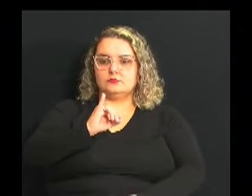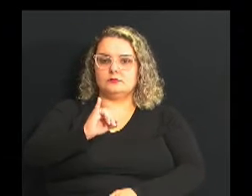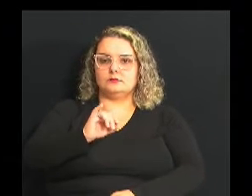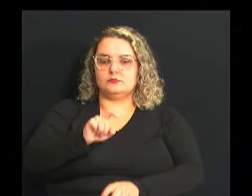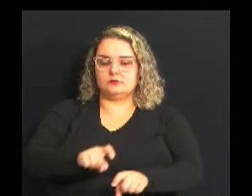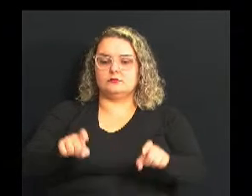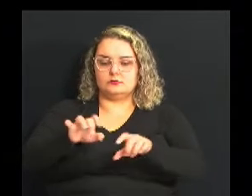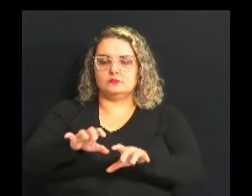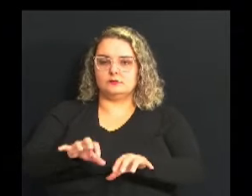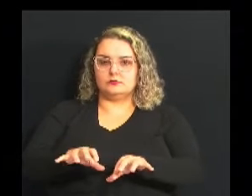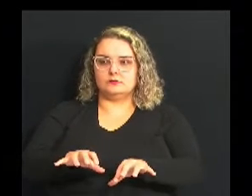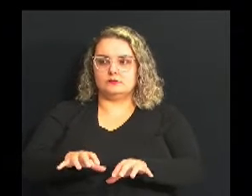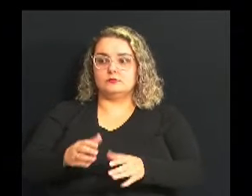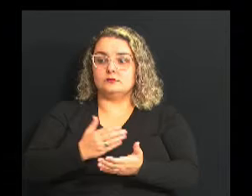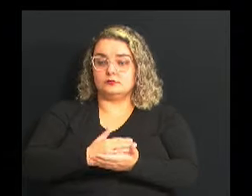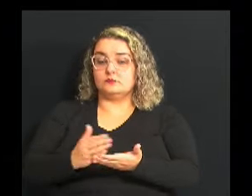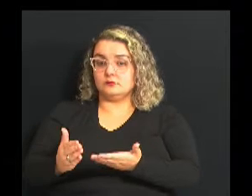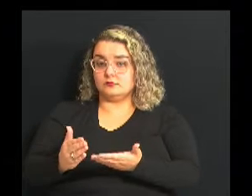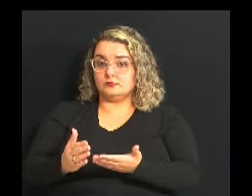Inicialmente,